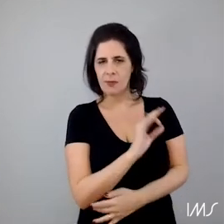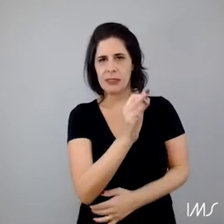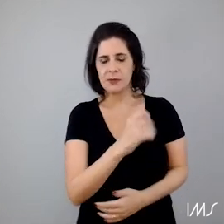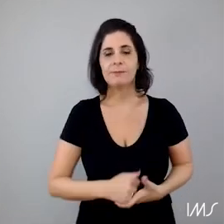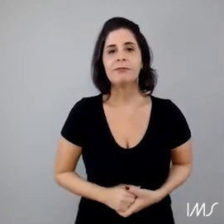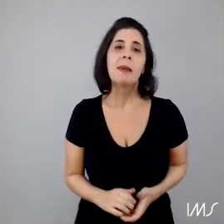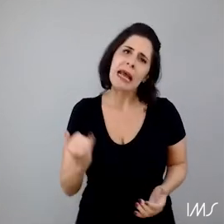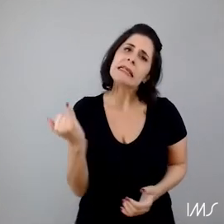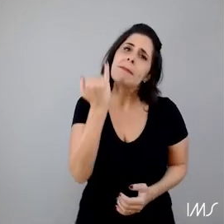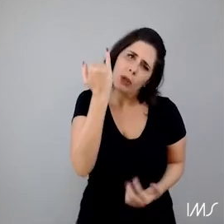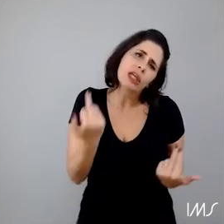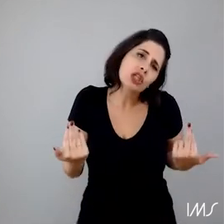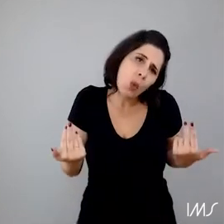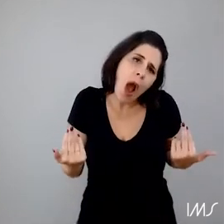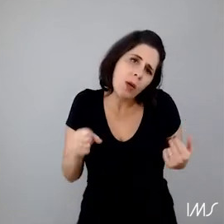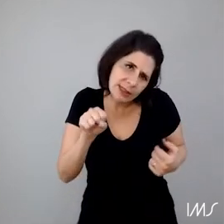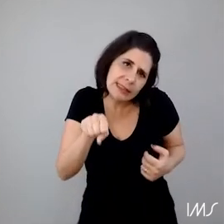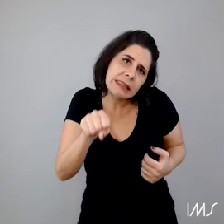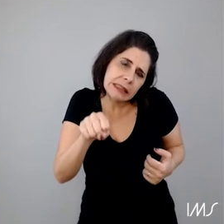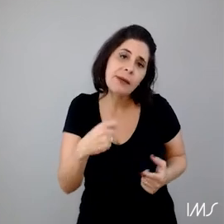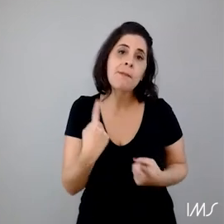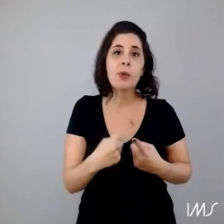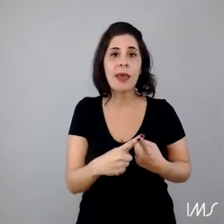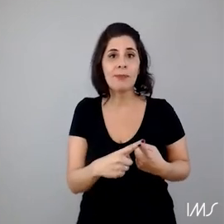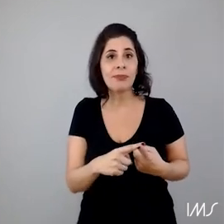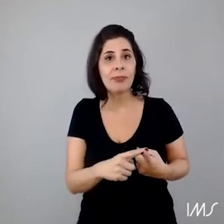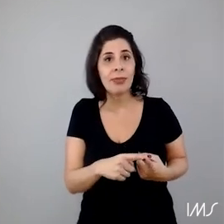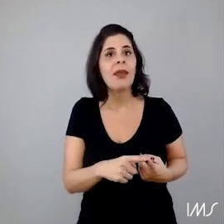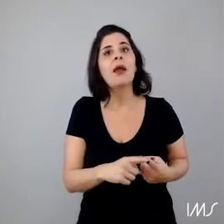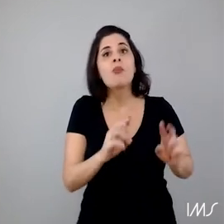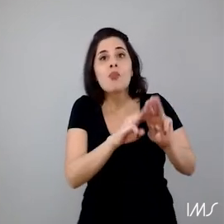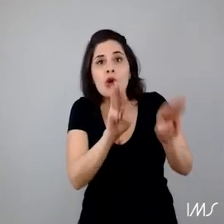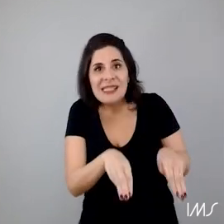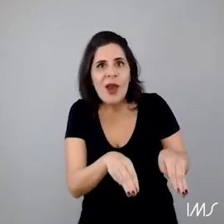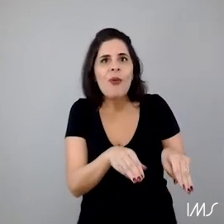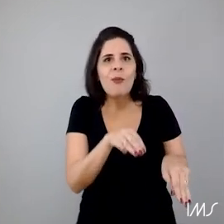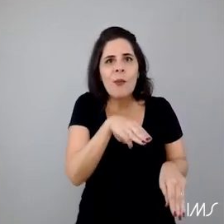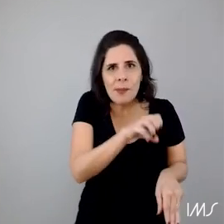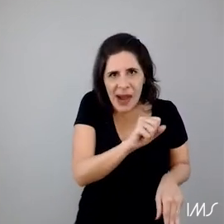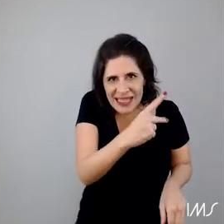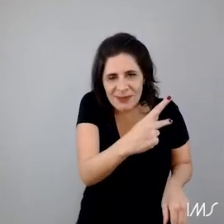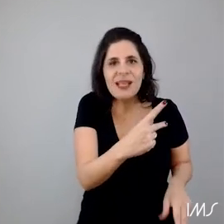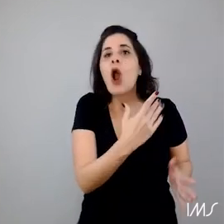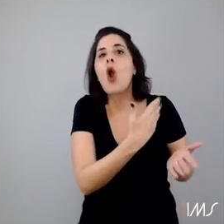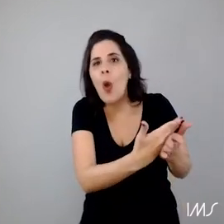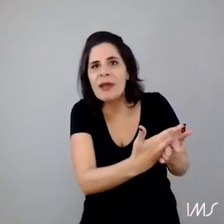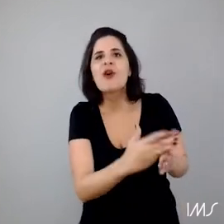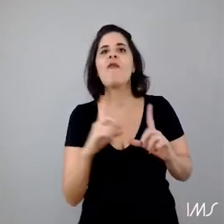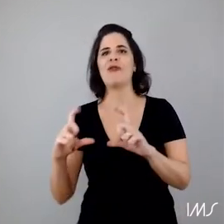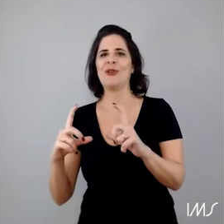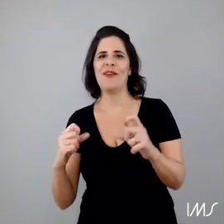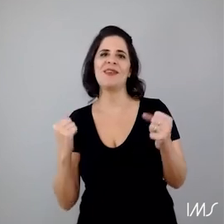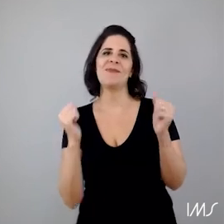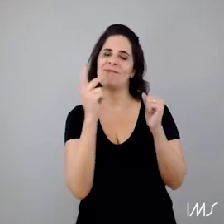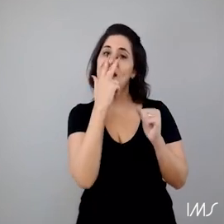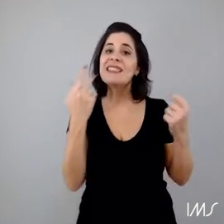fotografia começa junto. Sim. Né? E não só, quer dizer, o MASP, mas você vai ter repercussão no MAN, você